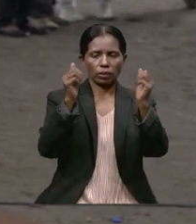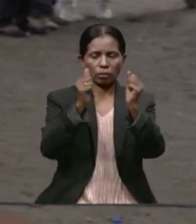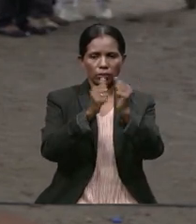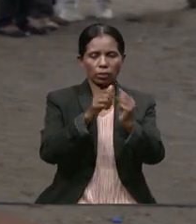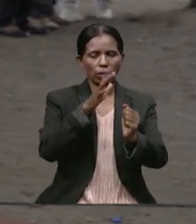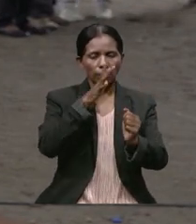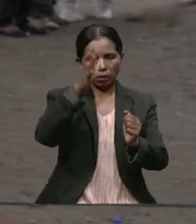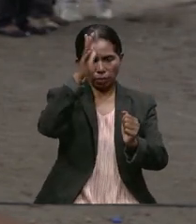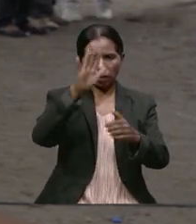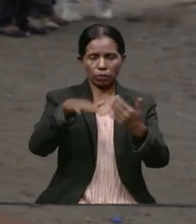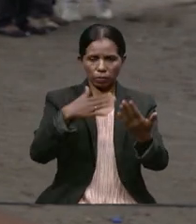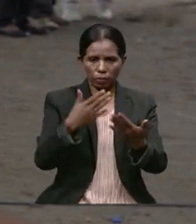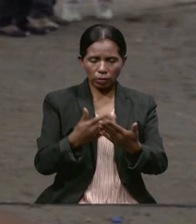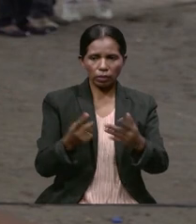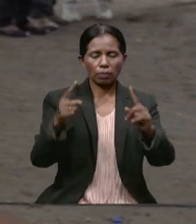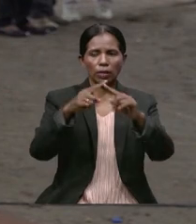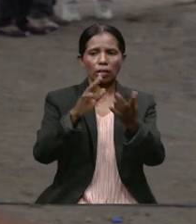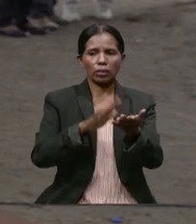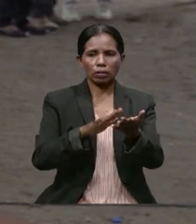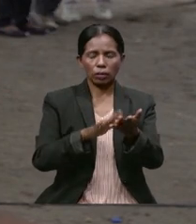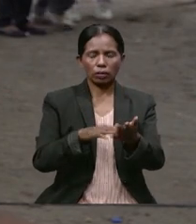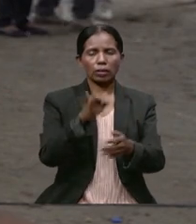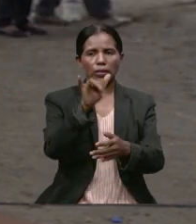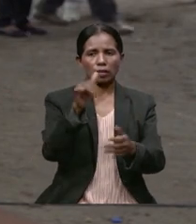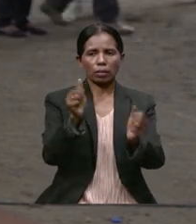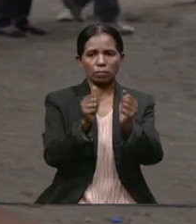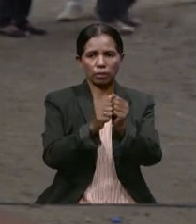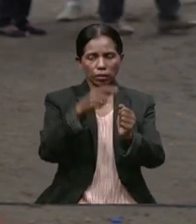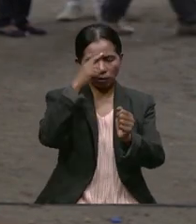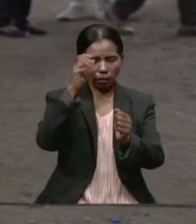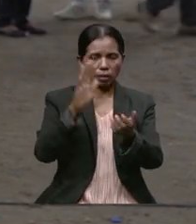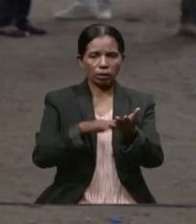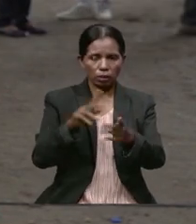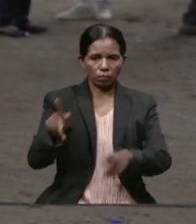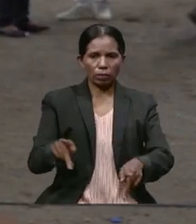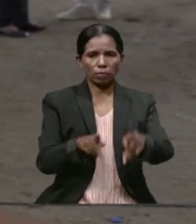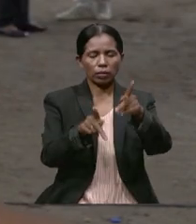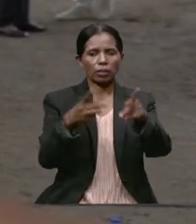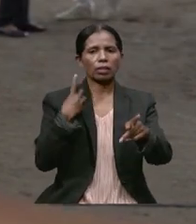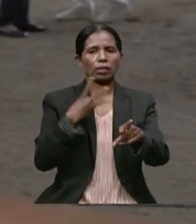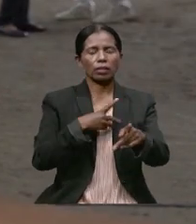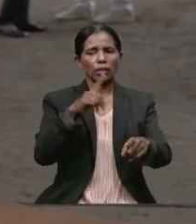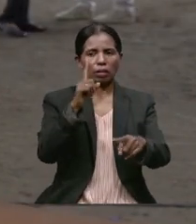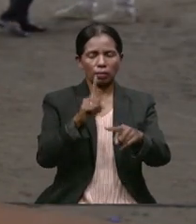aman sira ba escola ida ne par kon concordance tamba ne escola público ita la vele